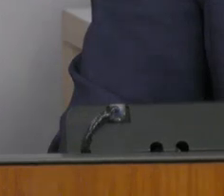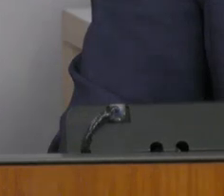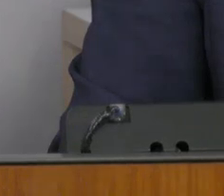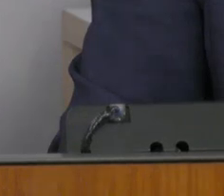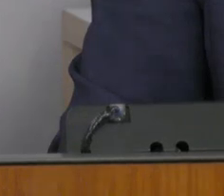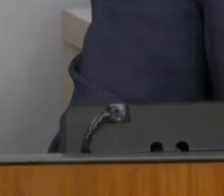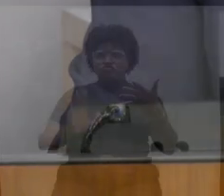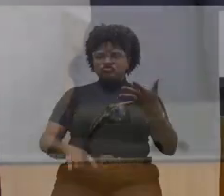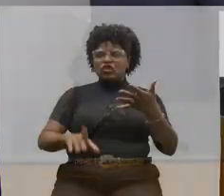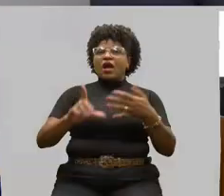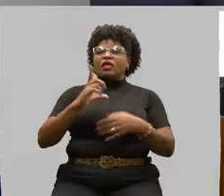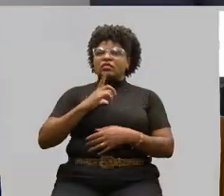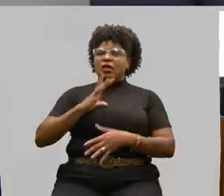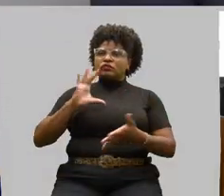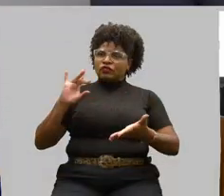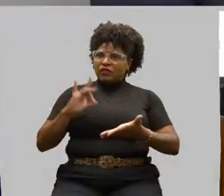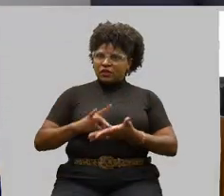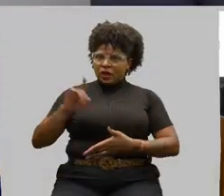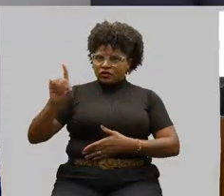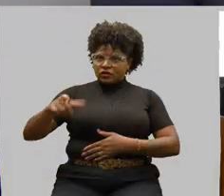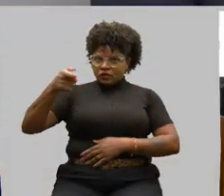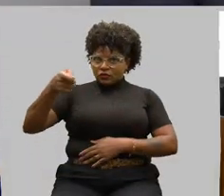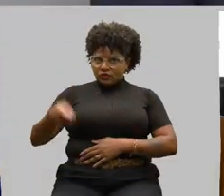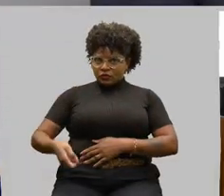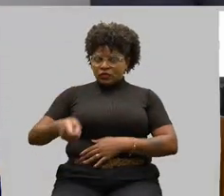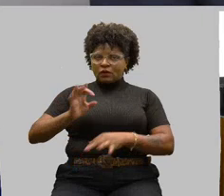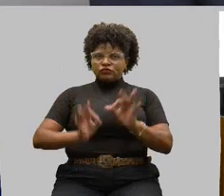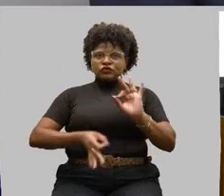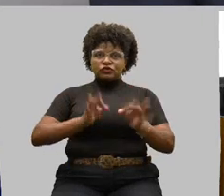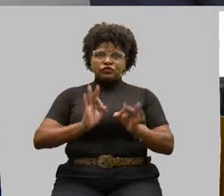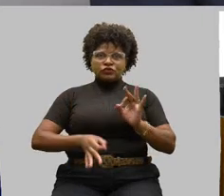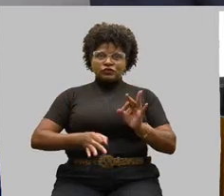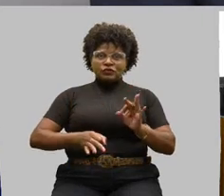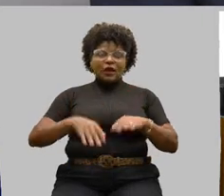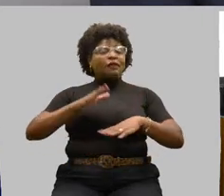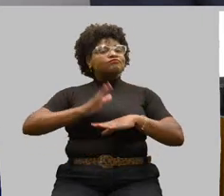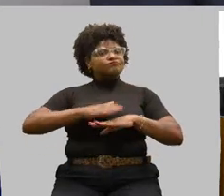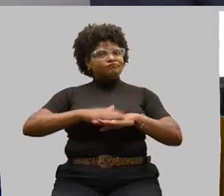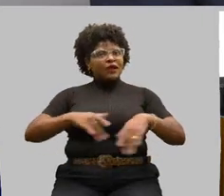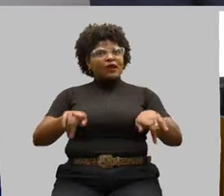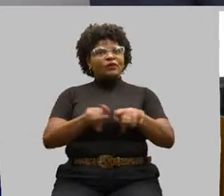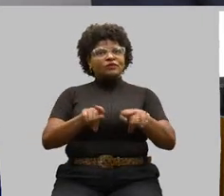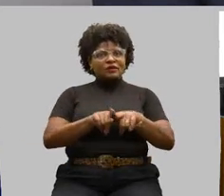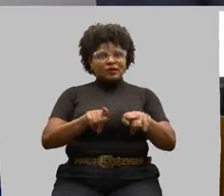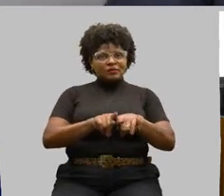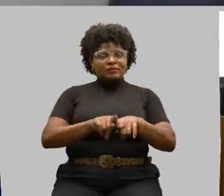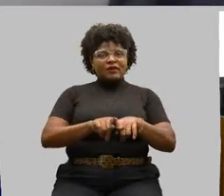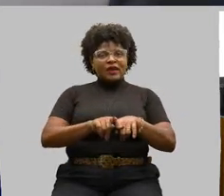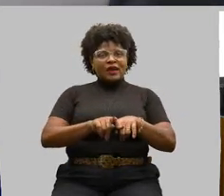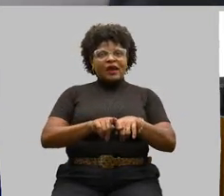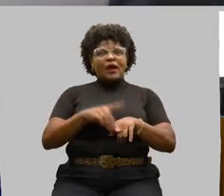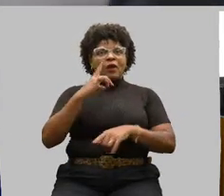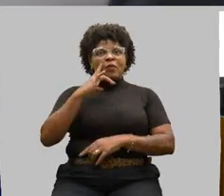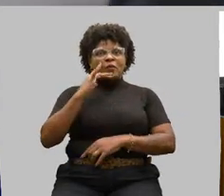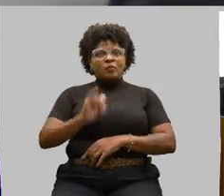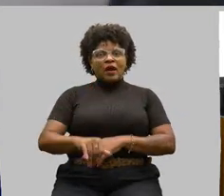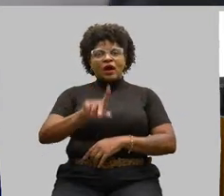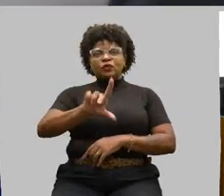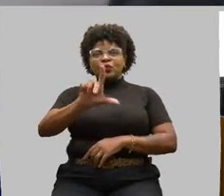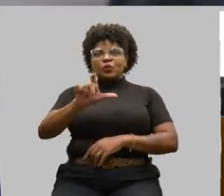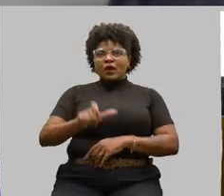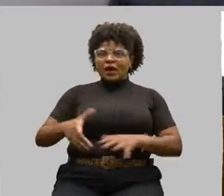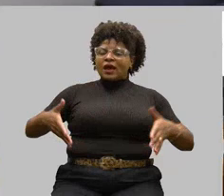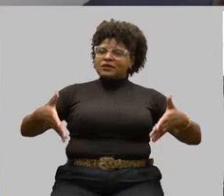eu gostaria inclusive para finalizar que também sou pai de um ex cadeirante daí Provavelmente